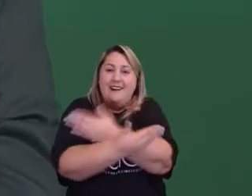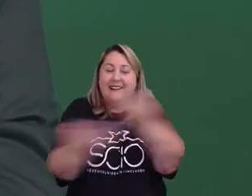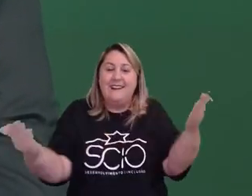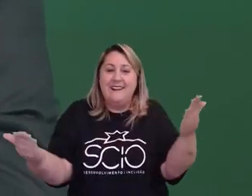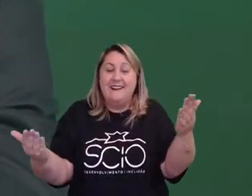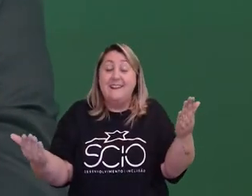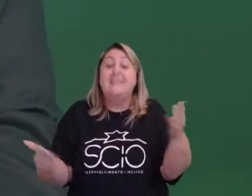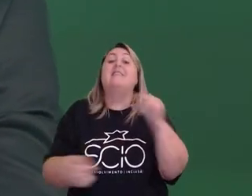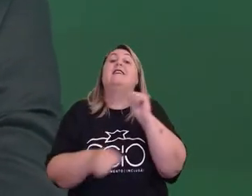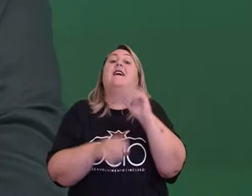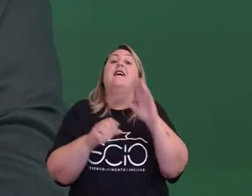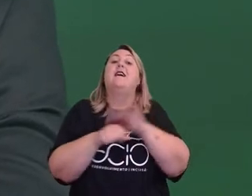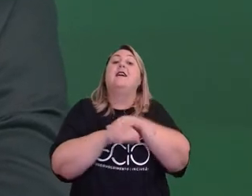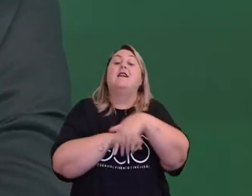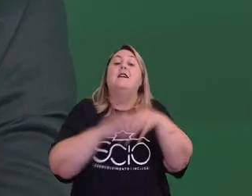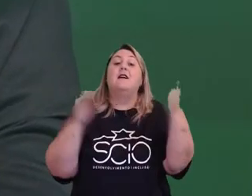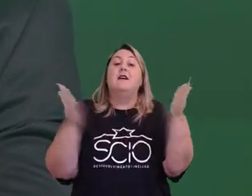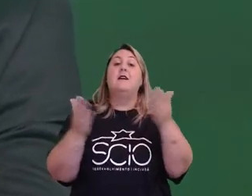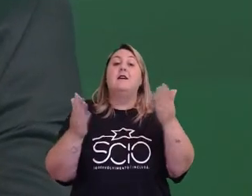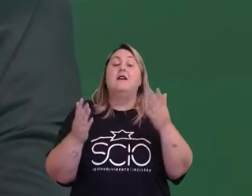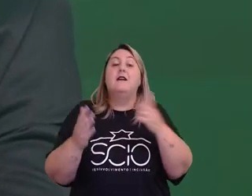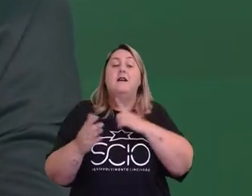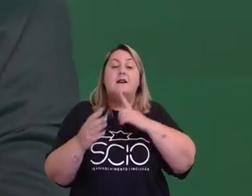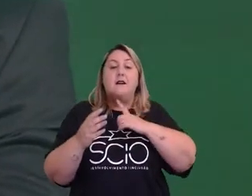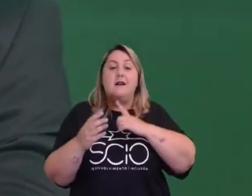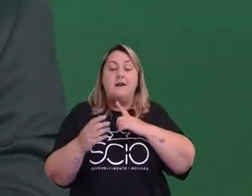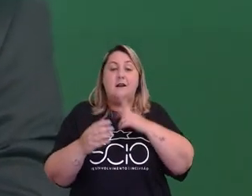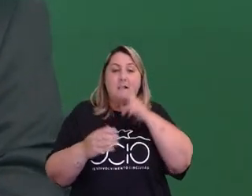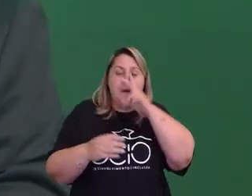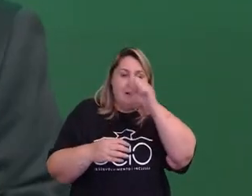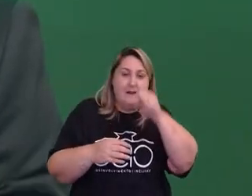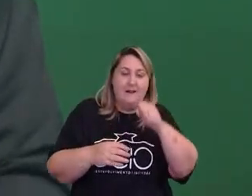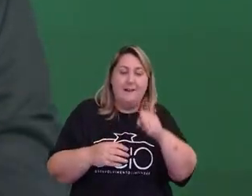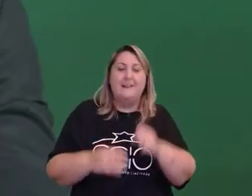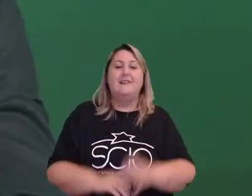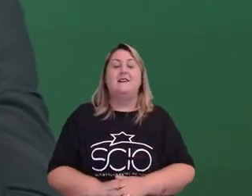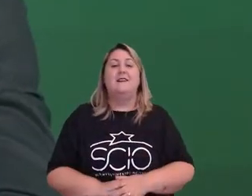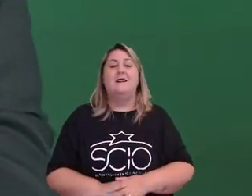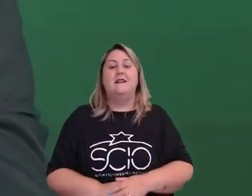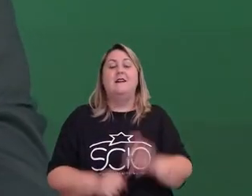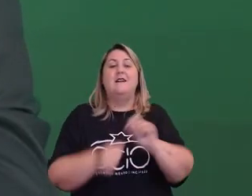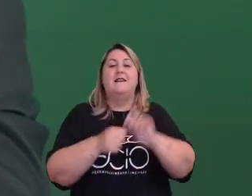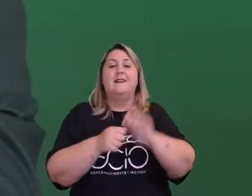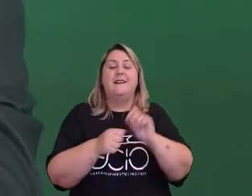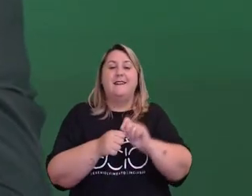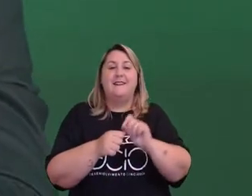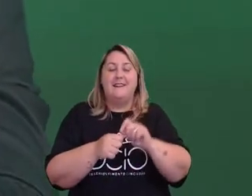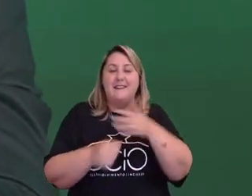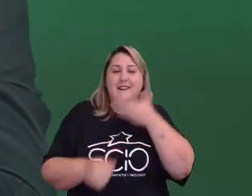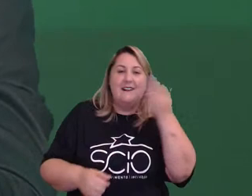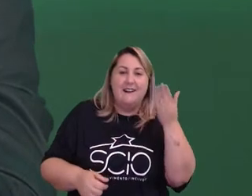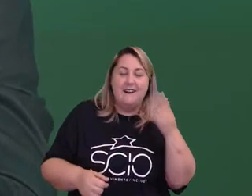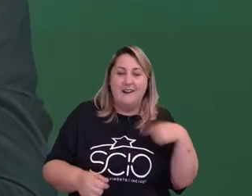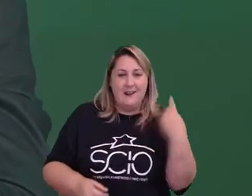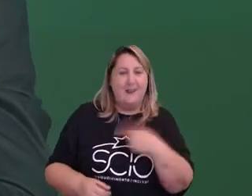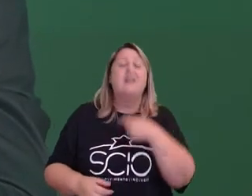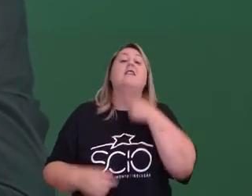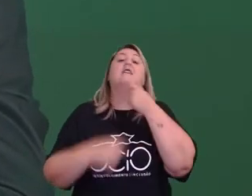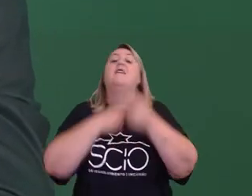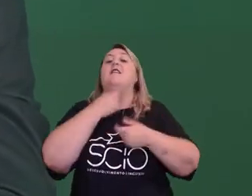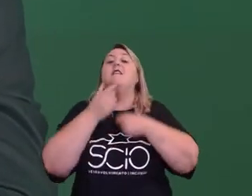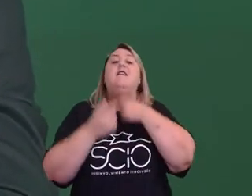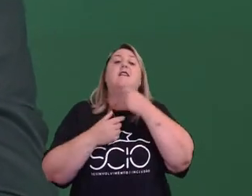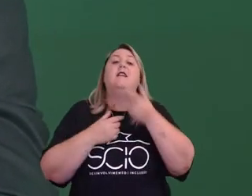todos. E que essa noite venha do coração para a cabeça, da cabeça para o coração. E faça fácil a nossa voz.